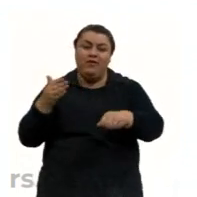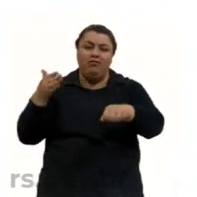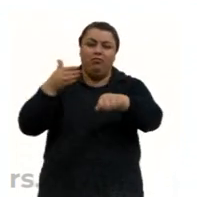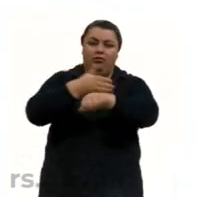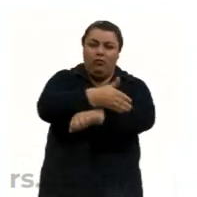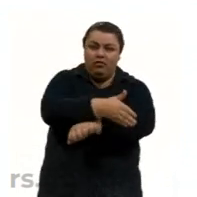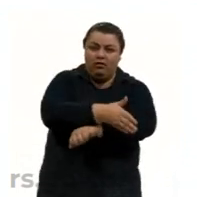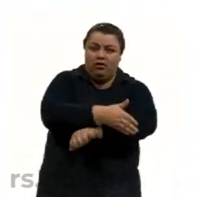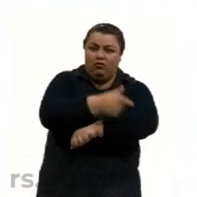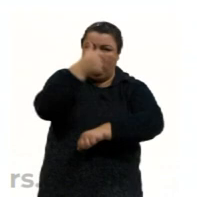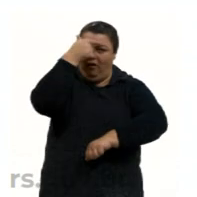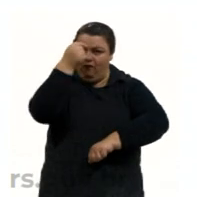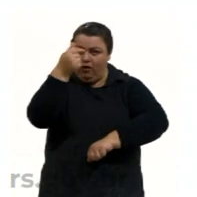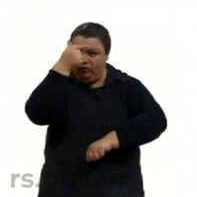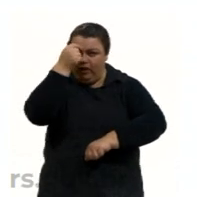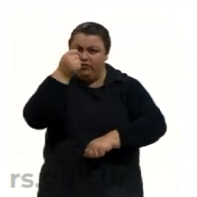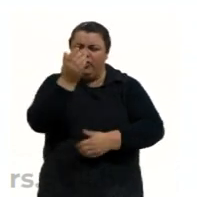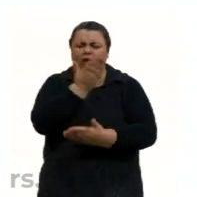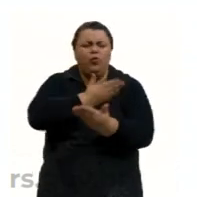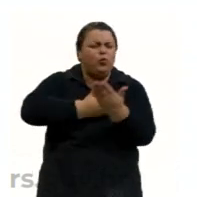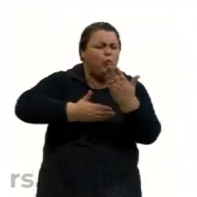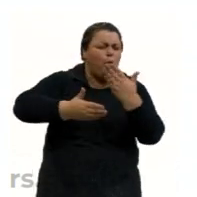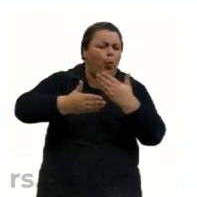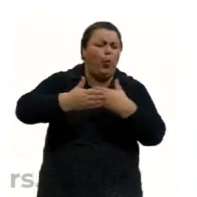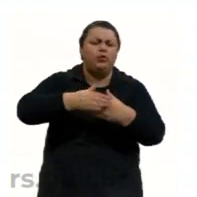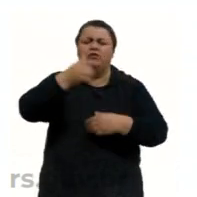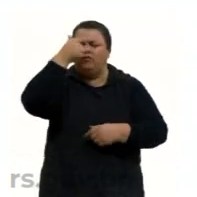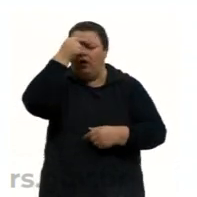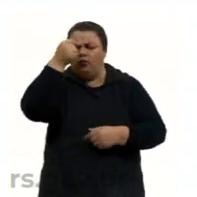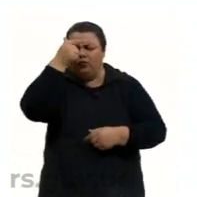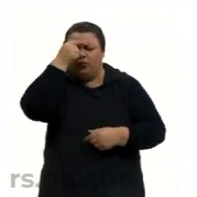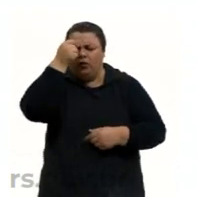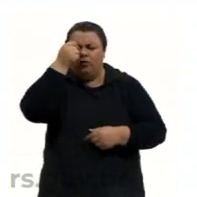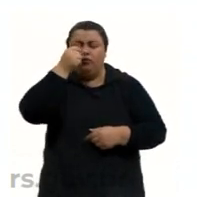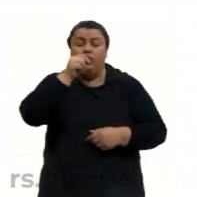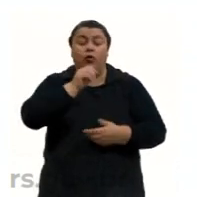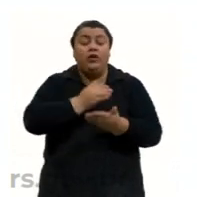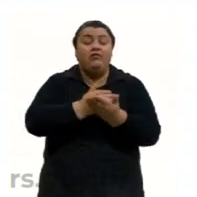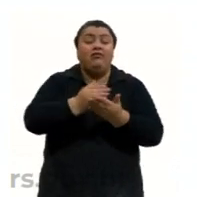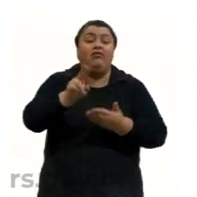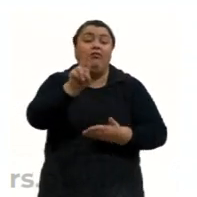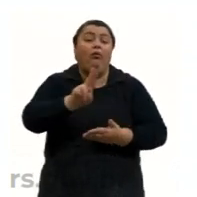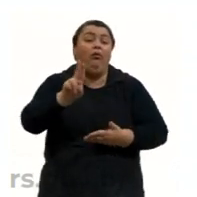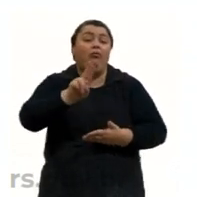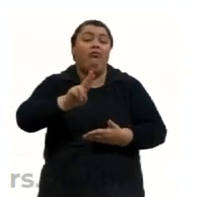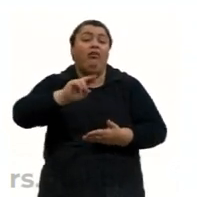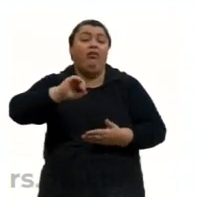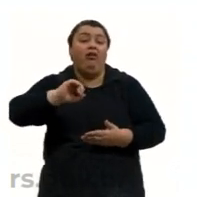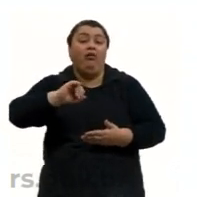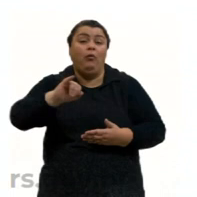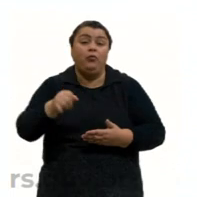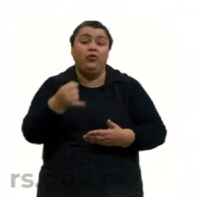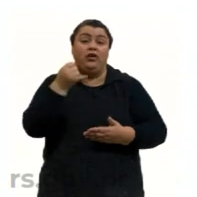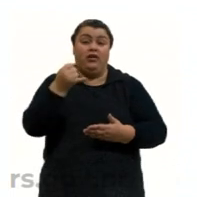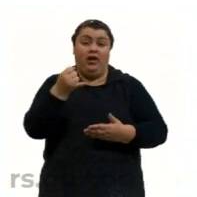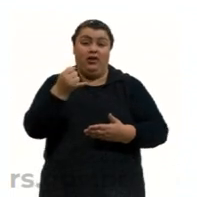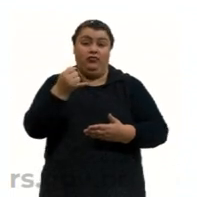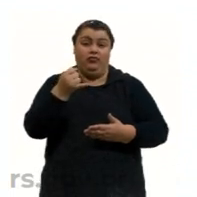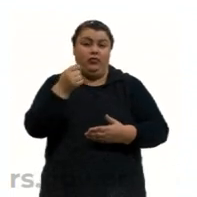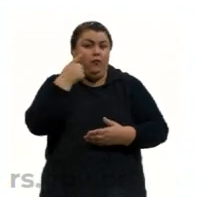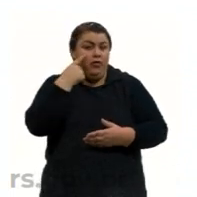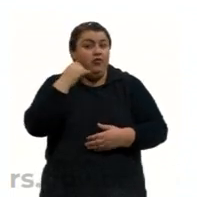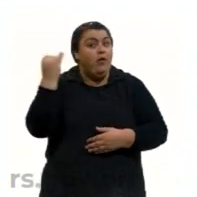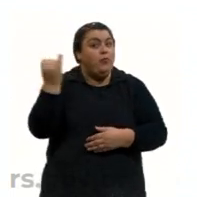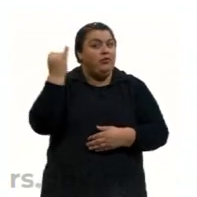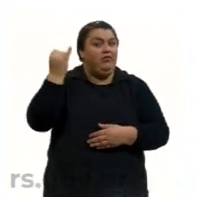públicas o Brasil adota o ENEM como meio de acesso ao ensino superior que permanece até hoje talvez a importância